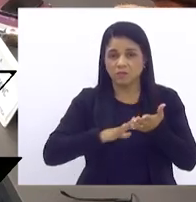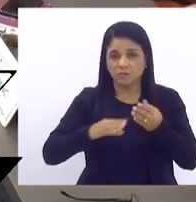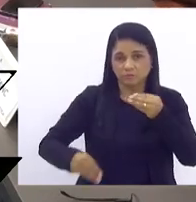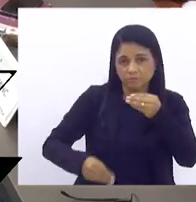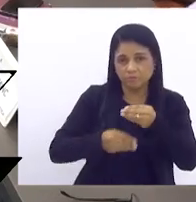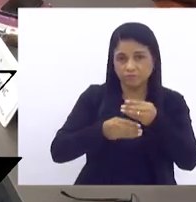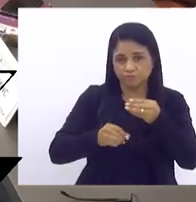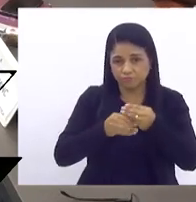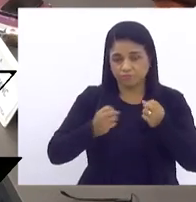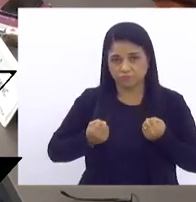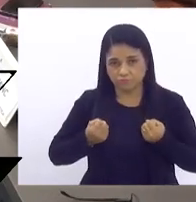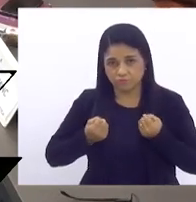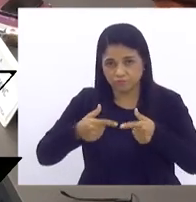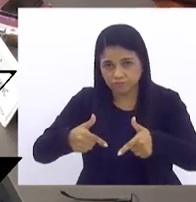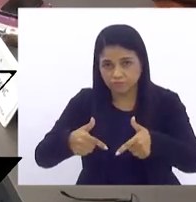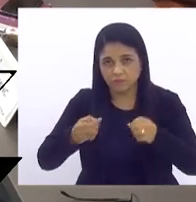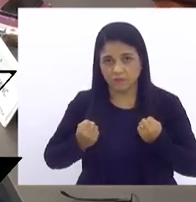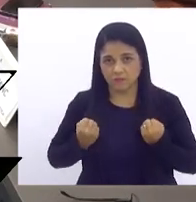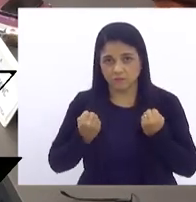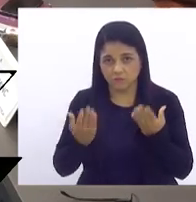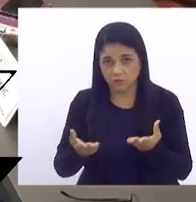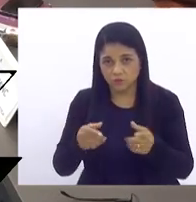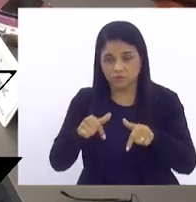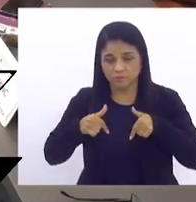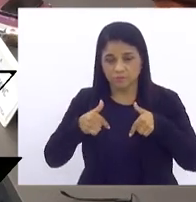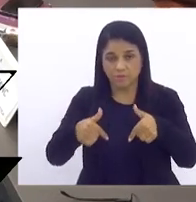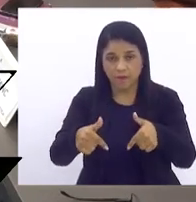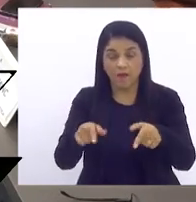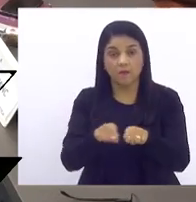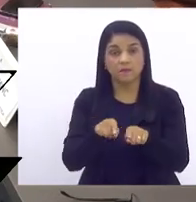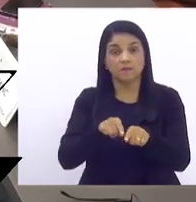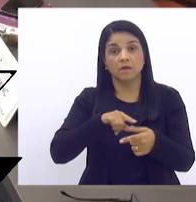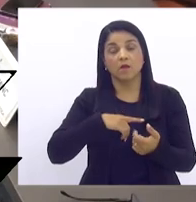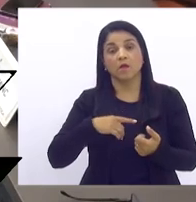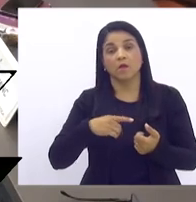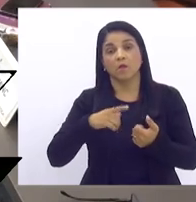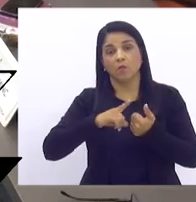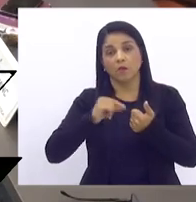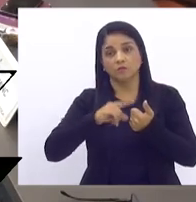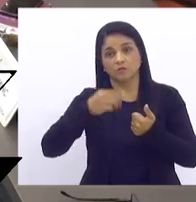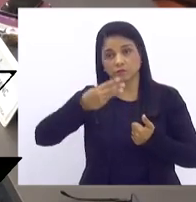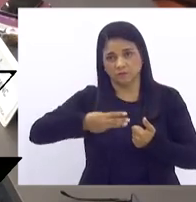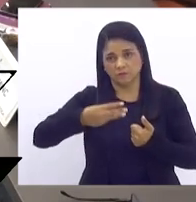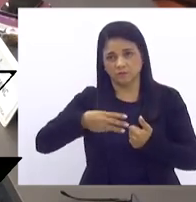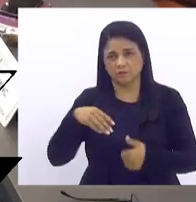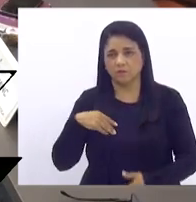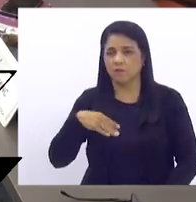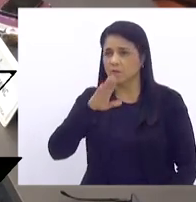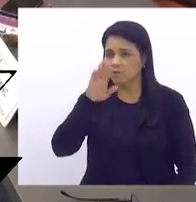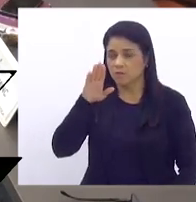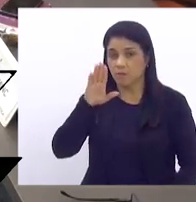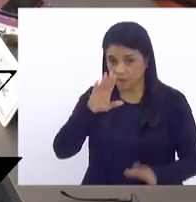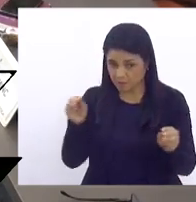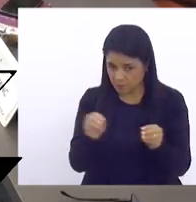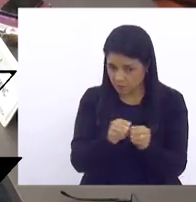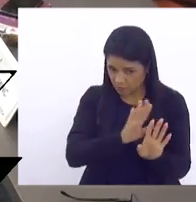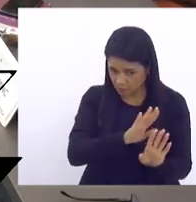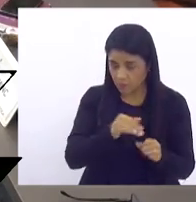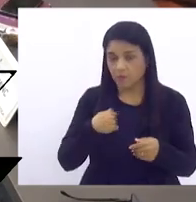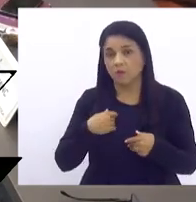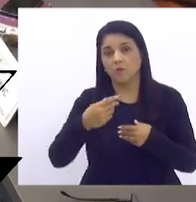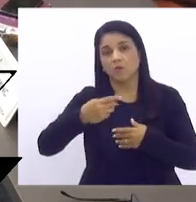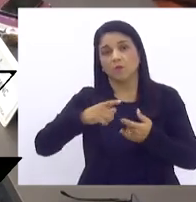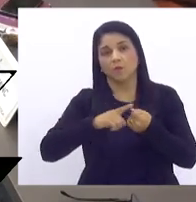PL que a gente está avaliando. E o artigo 3º fala... Uma parte, presidente, por gentileza. Só para concluir, deputada. O artigo 3º